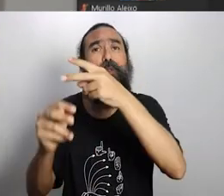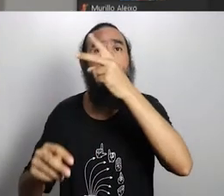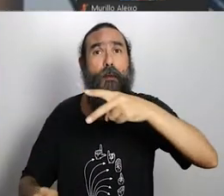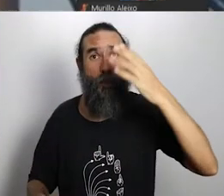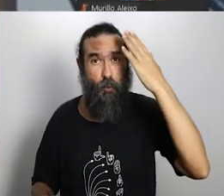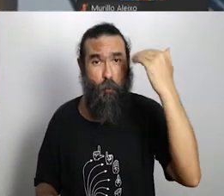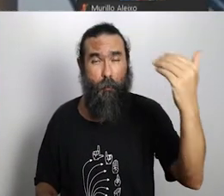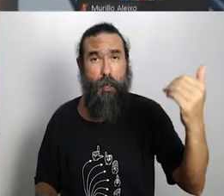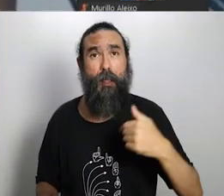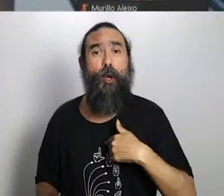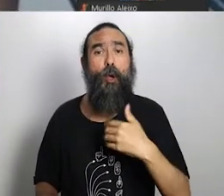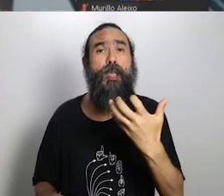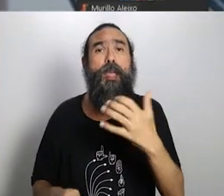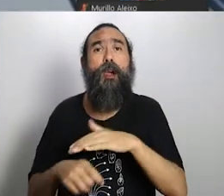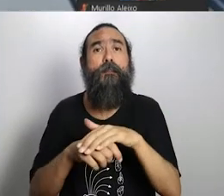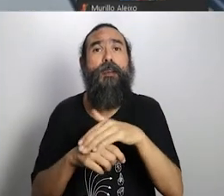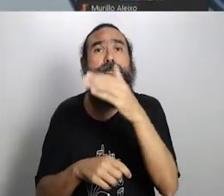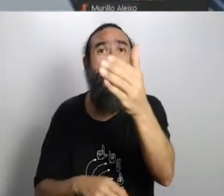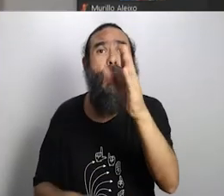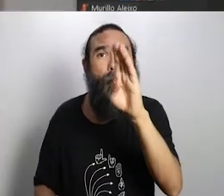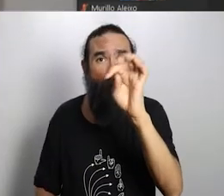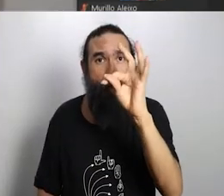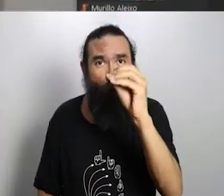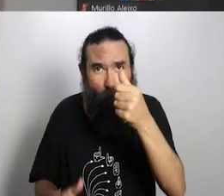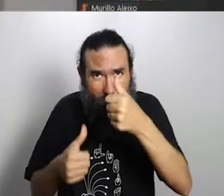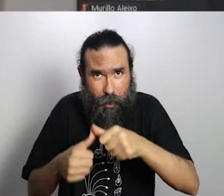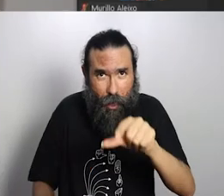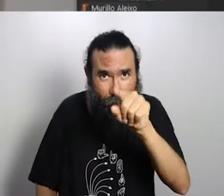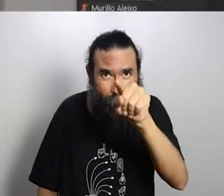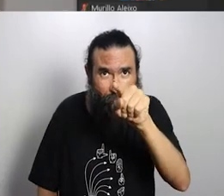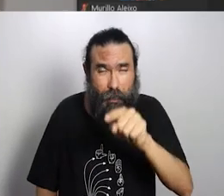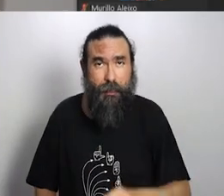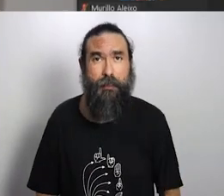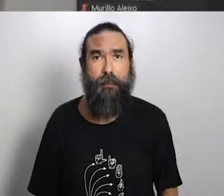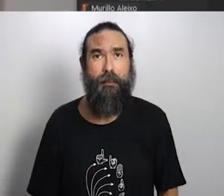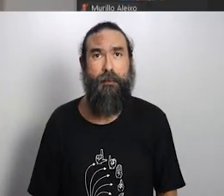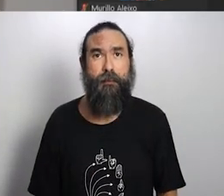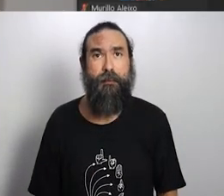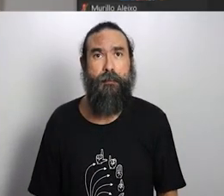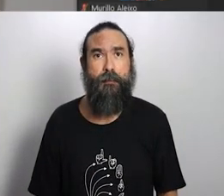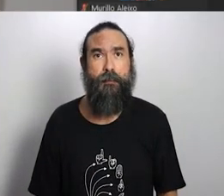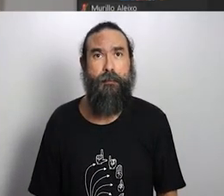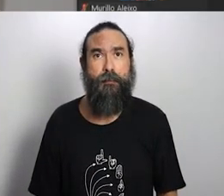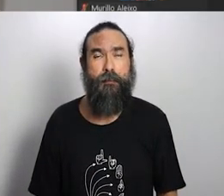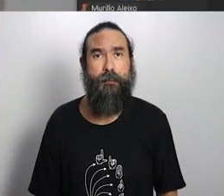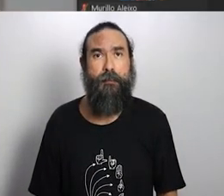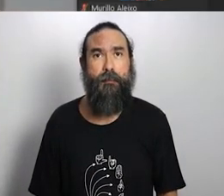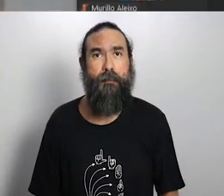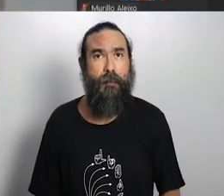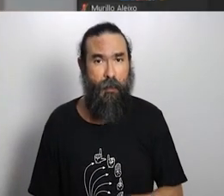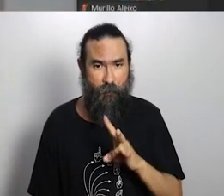ele, tá? Espera um pouquinho. Pronto, eu gostaria muito que Beto falasse, porque eu acho que Beto pode representar...